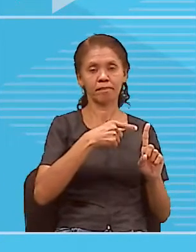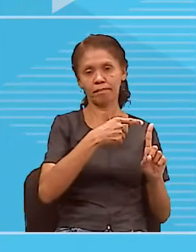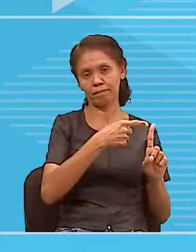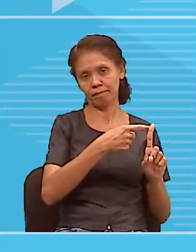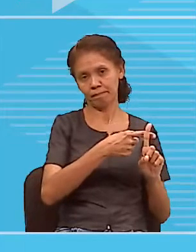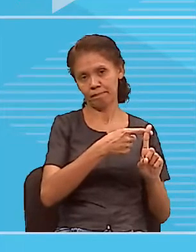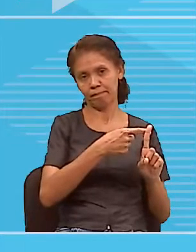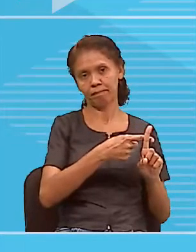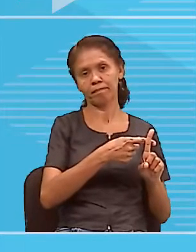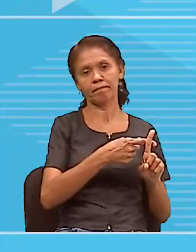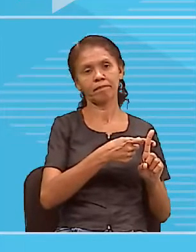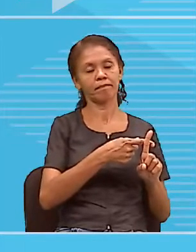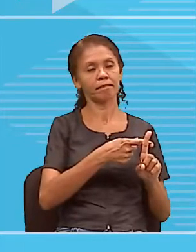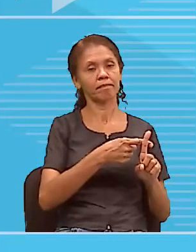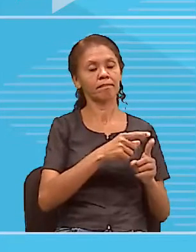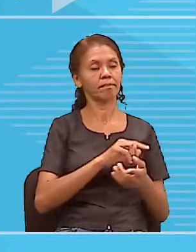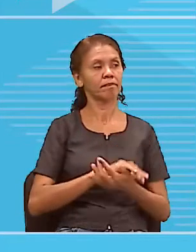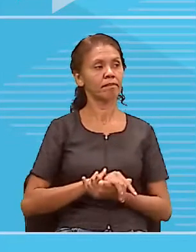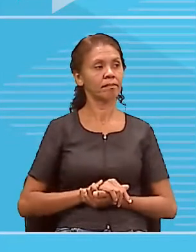será positivo